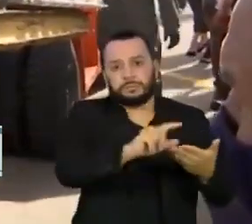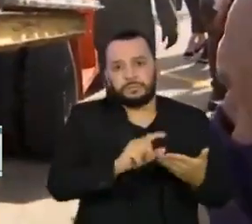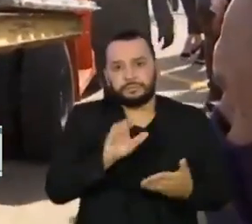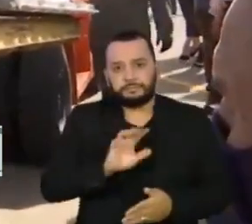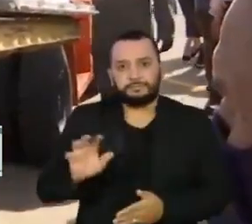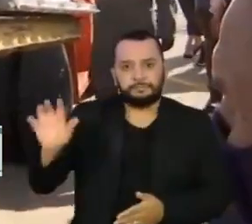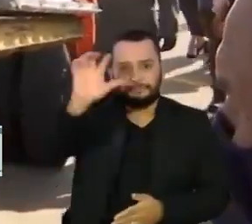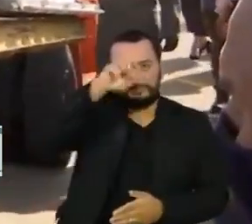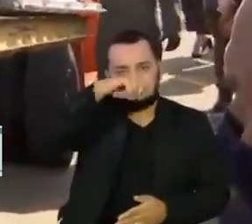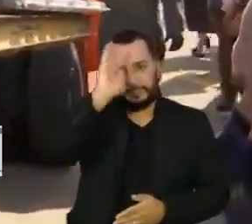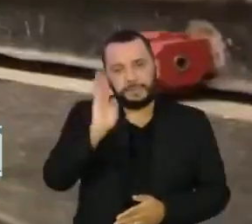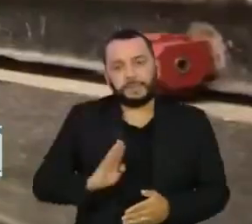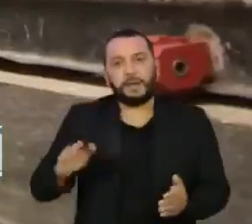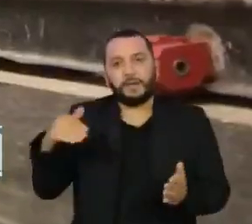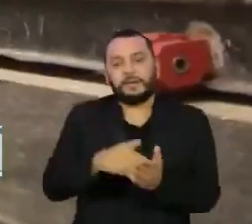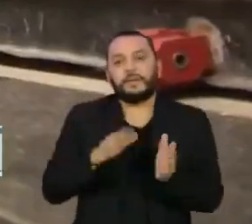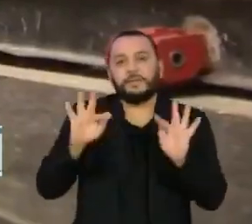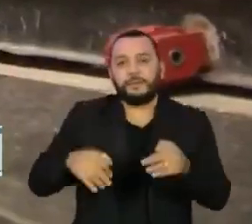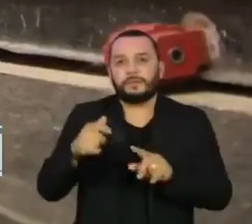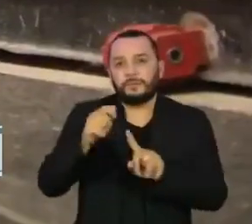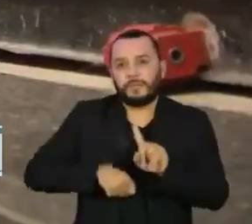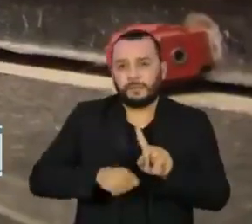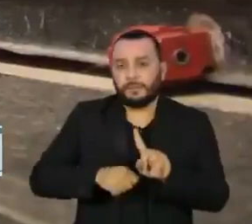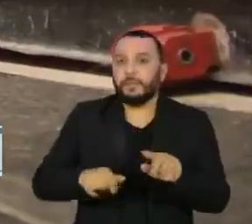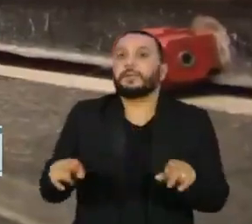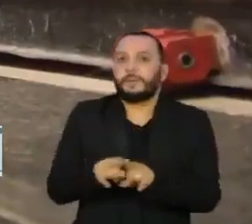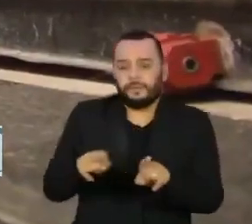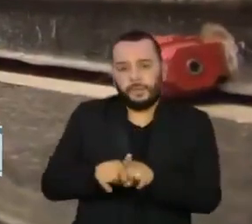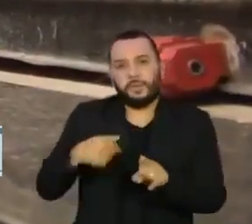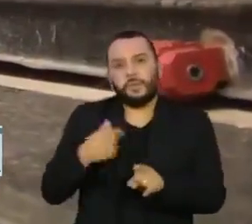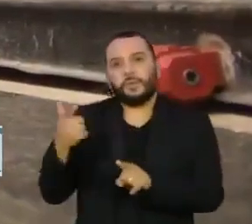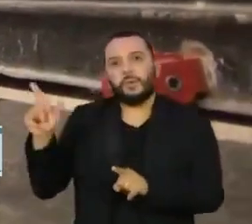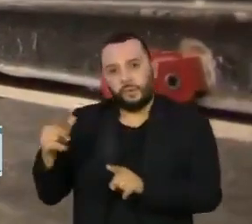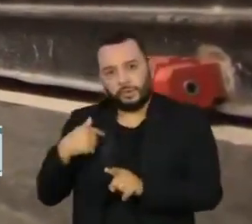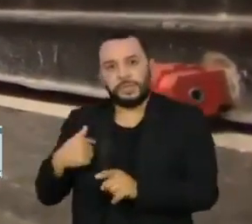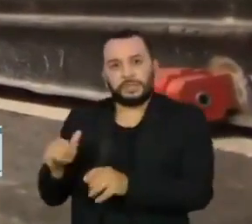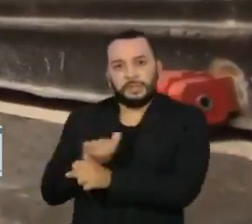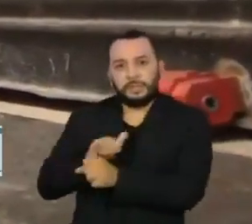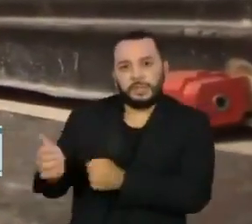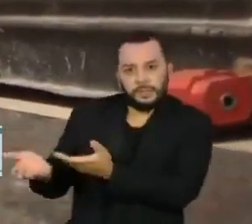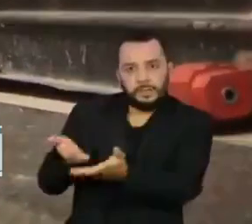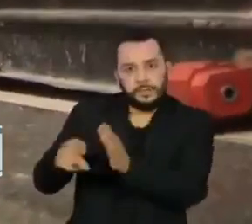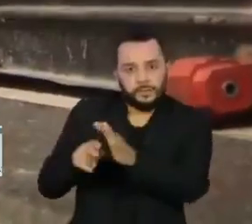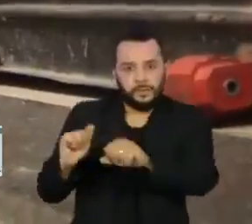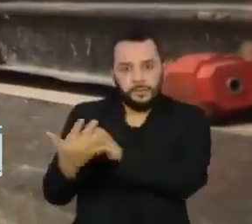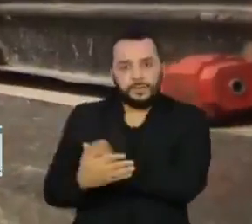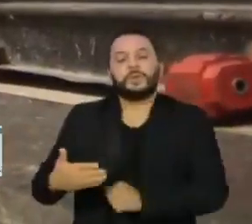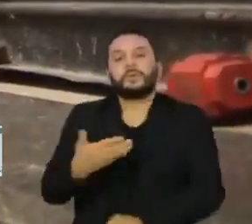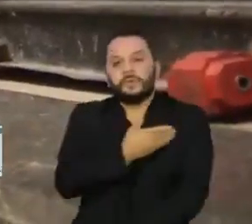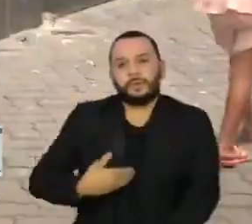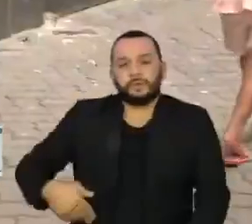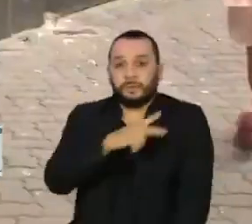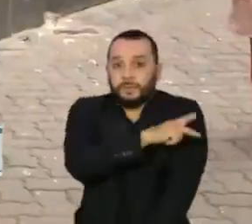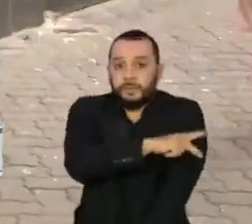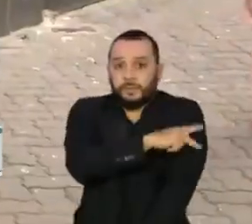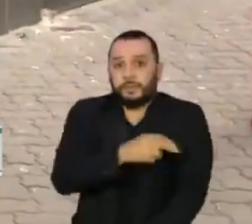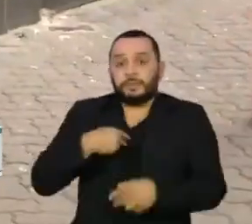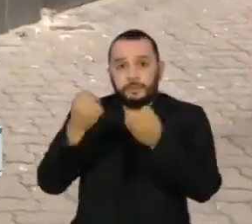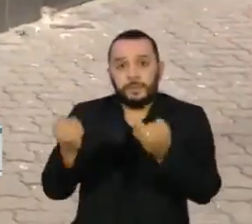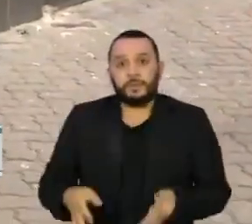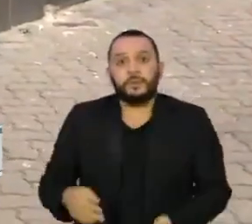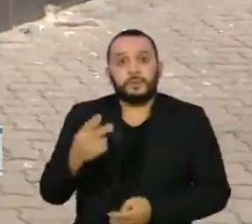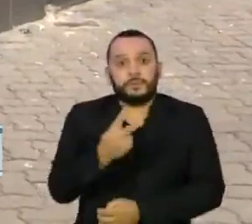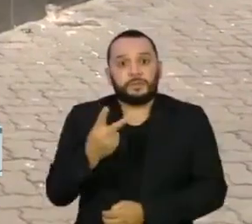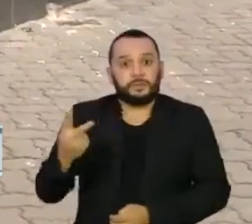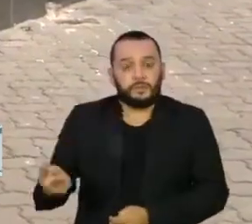estados brasileiros até o fim do mês em outra frente de combate à pandemia o governador do Piauí afirmou que